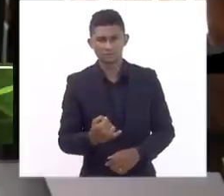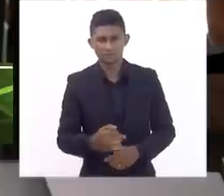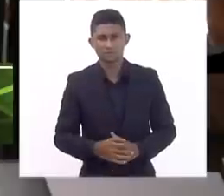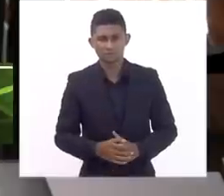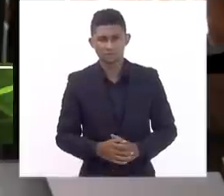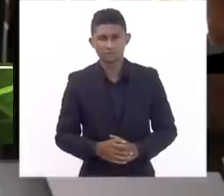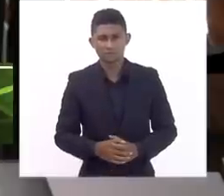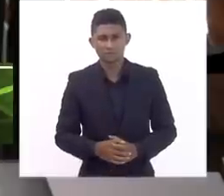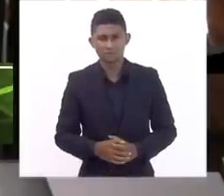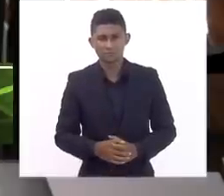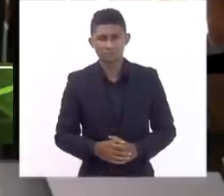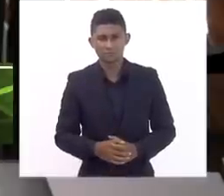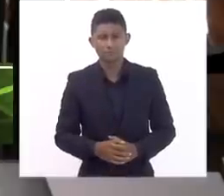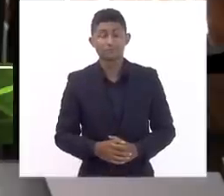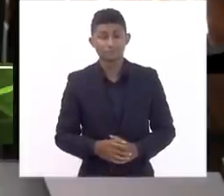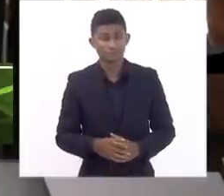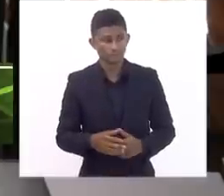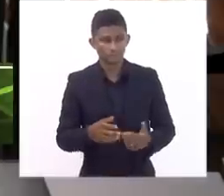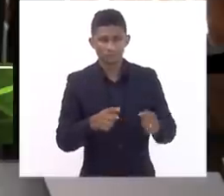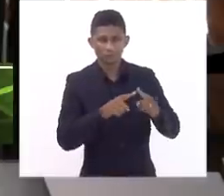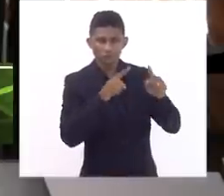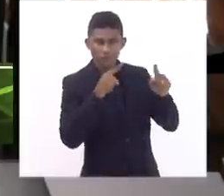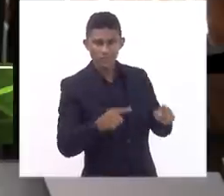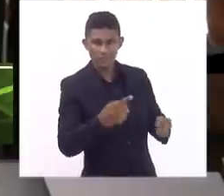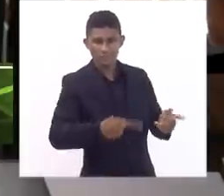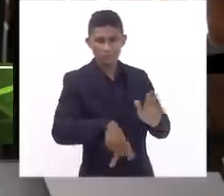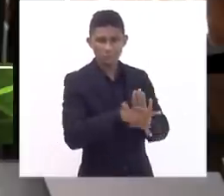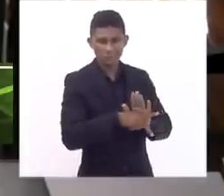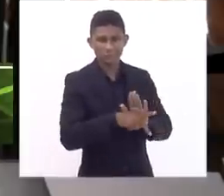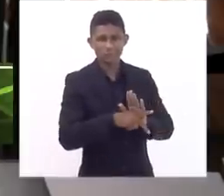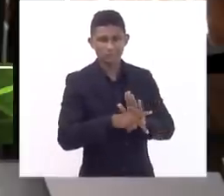Dos empregados públicos da SEDAI.